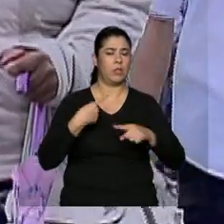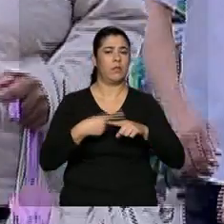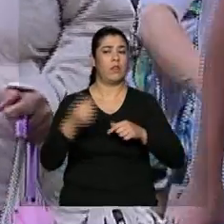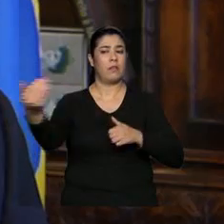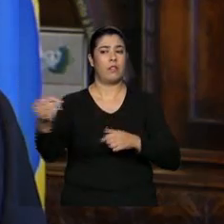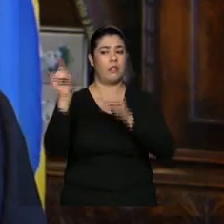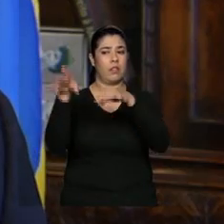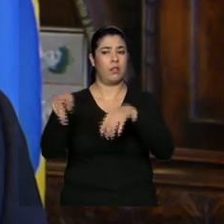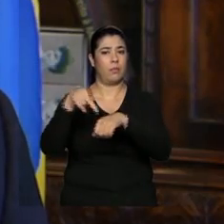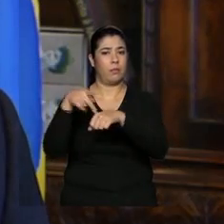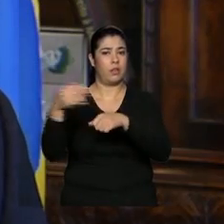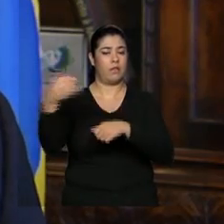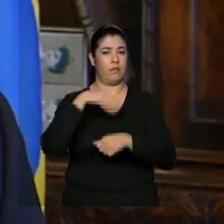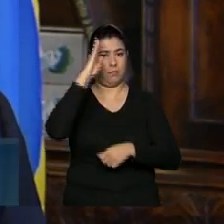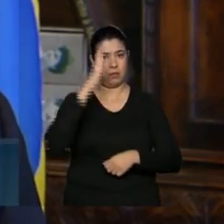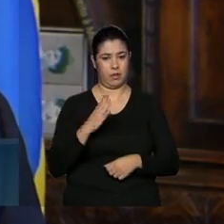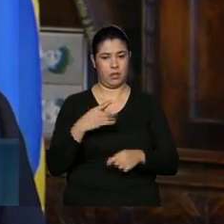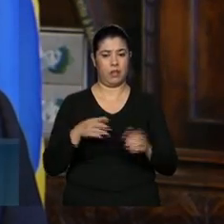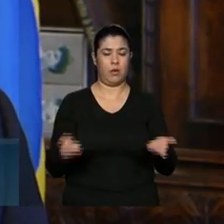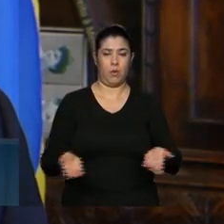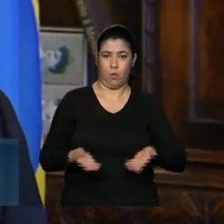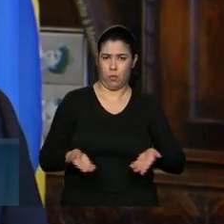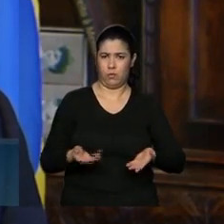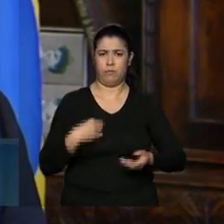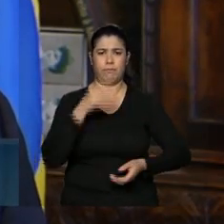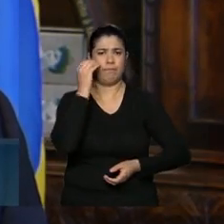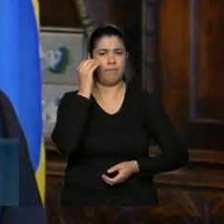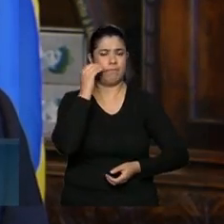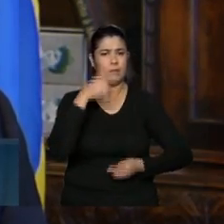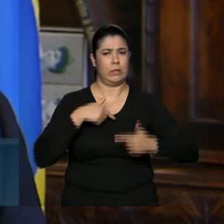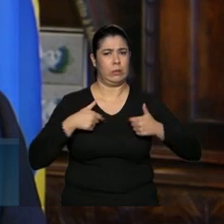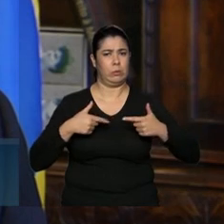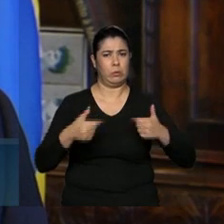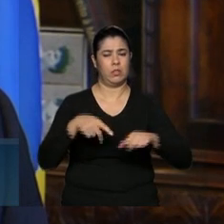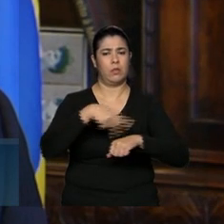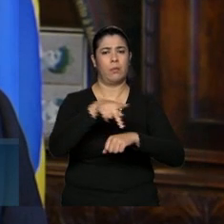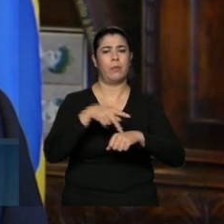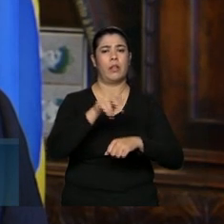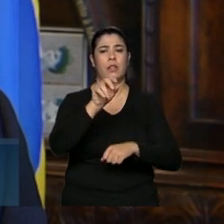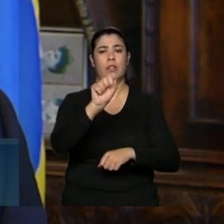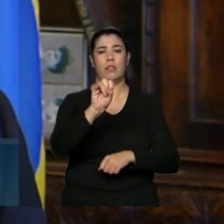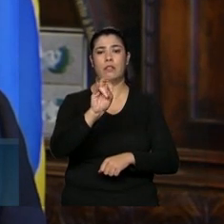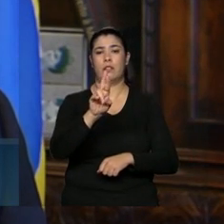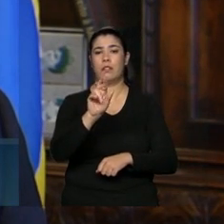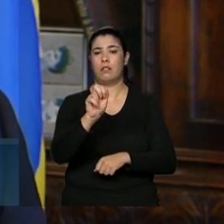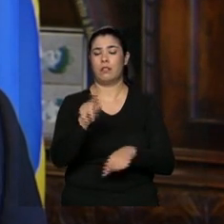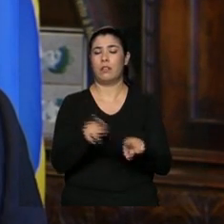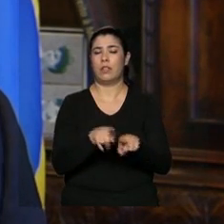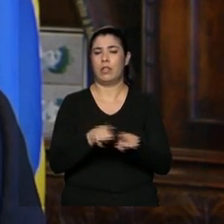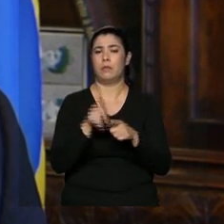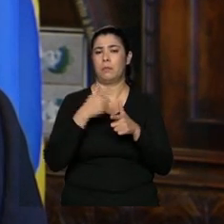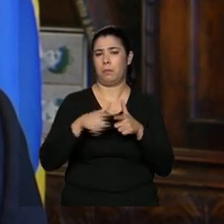para o país. Hoje, conjunturalmente, o conflito instalado na região da Síria acaba sendo